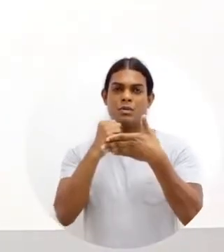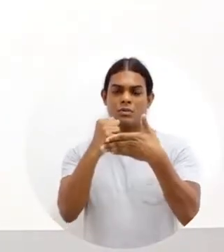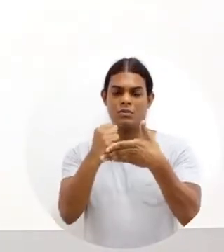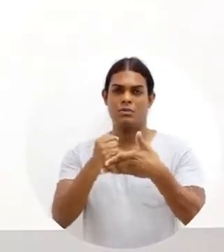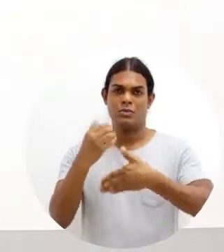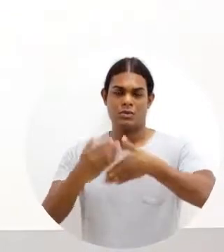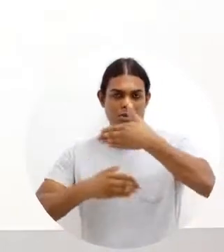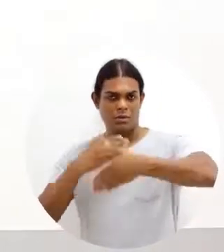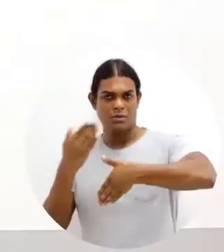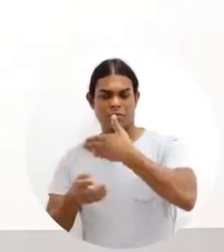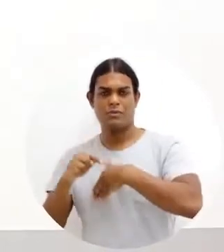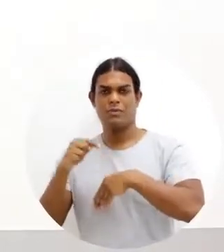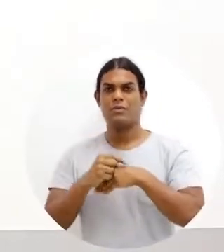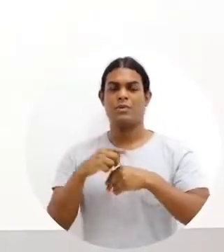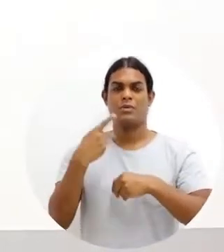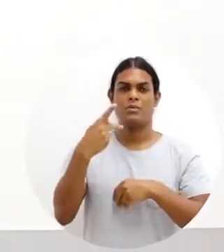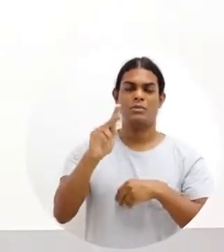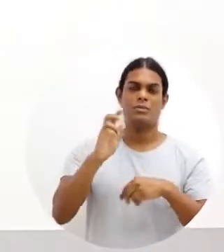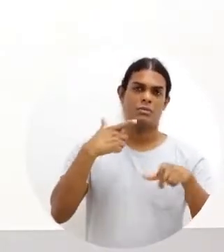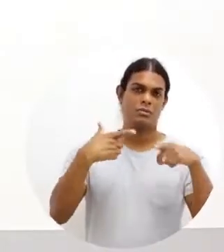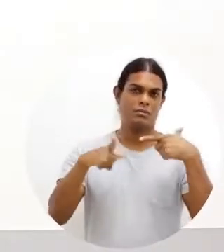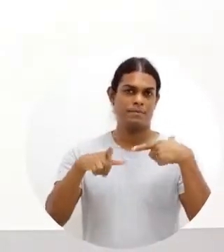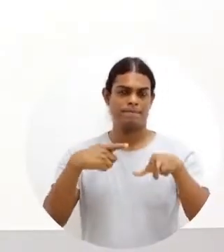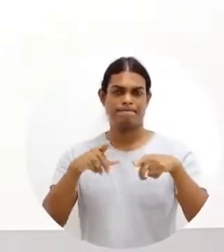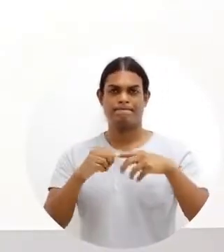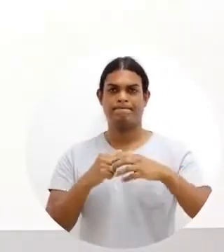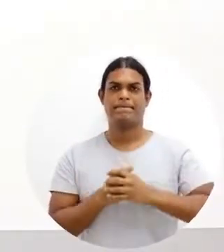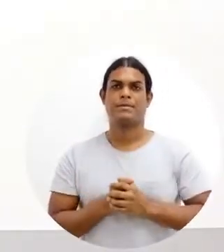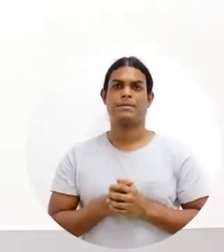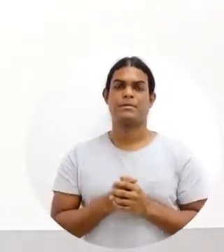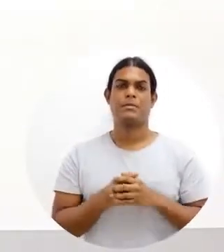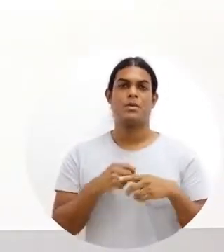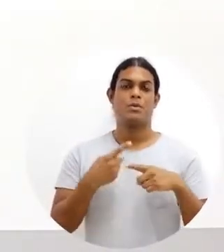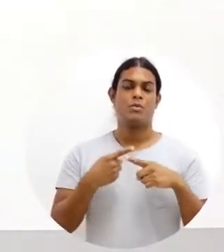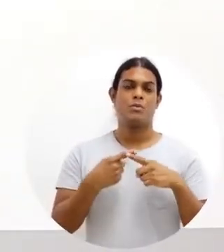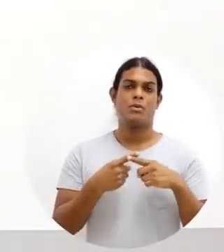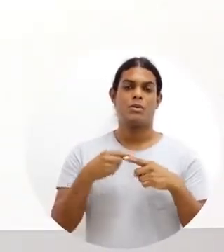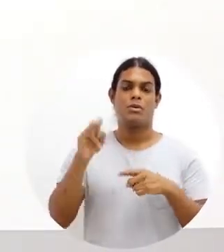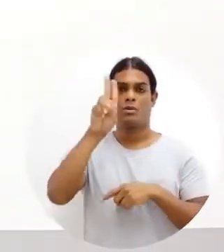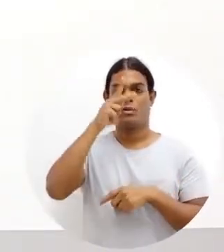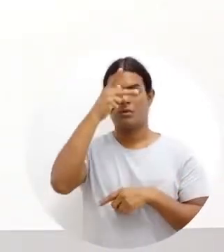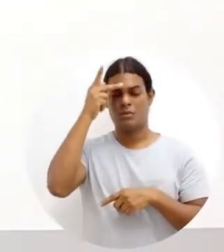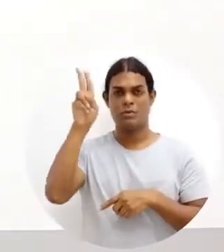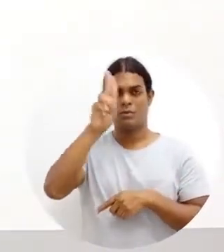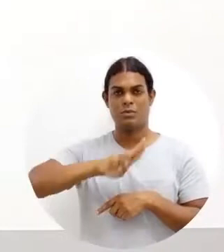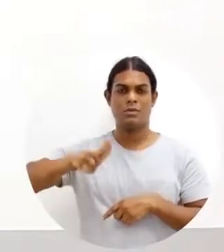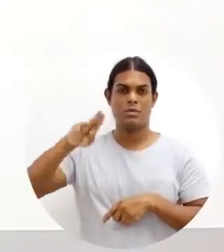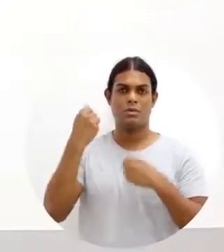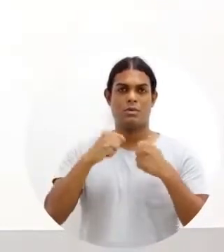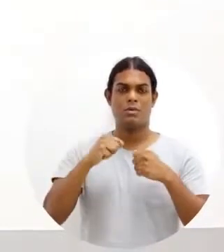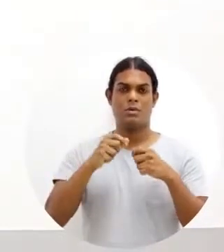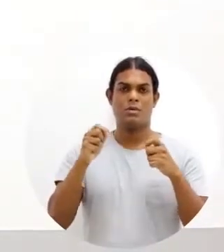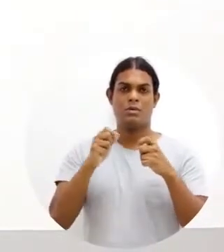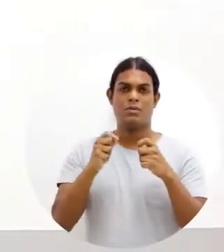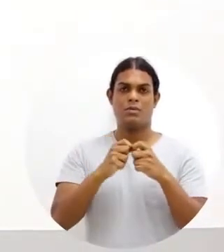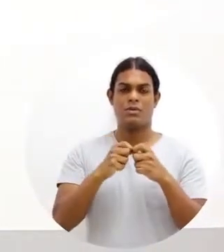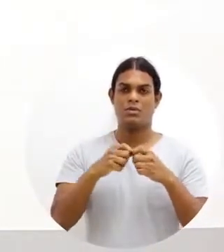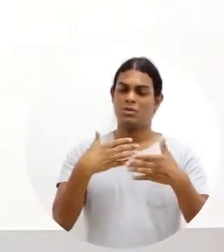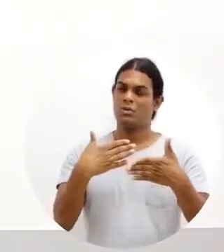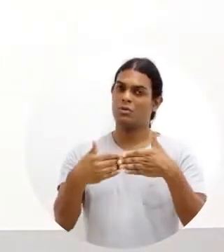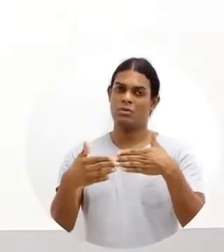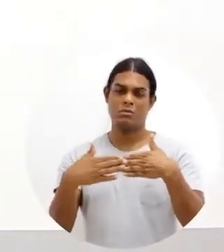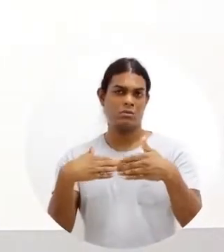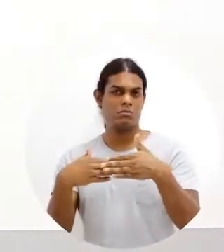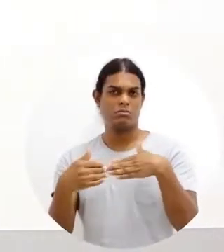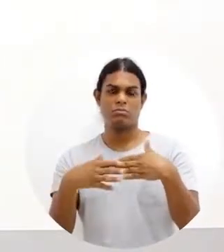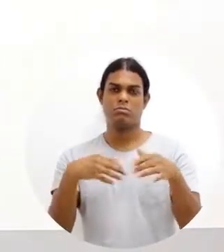dessa informação. Na medida em que o usuário ele tem a condição de construir com outras pessoas e essas pessoas têm também a